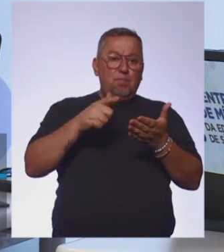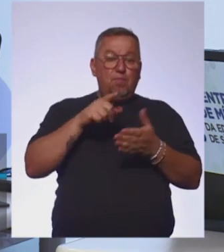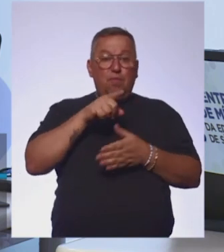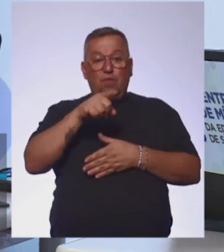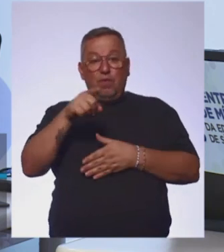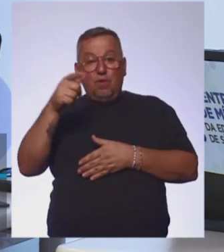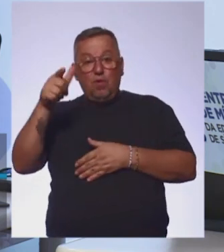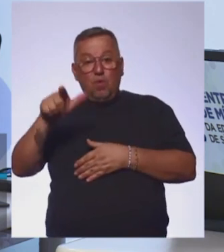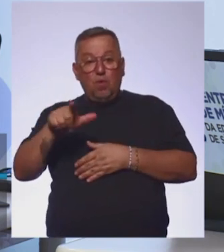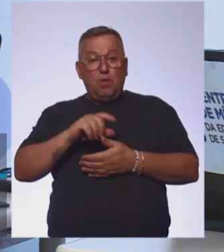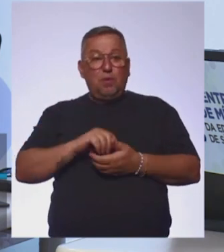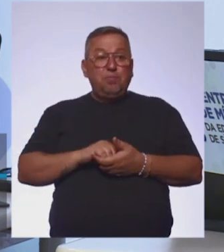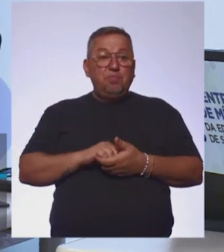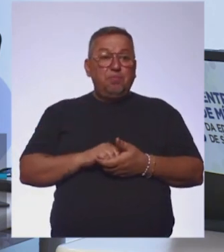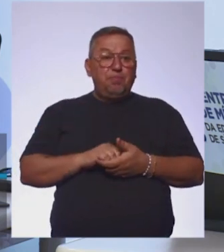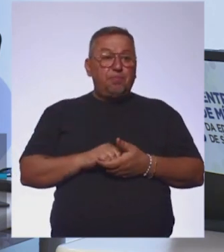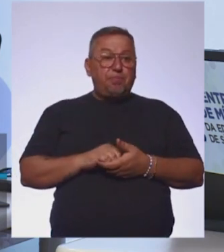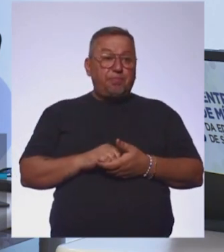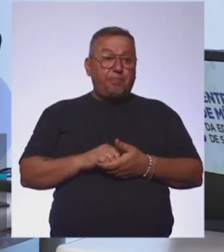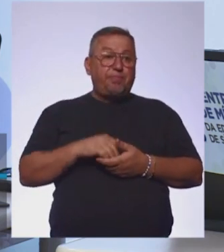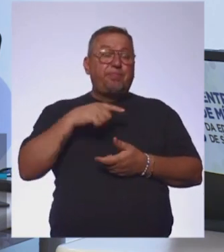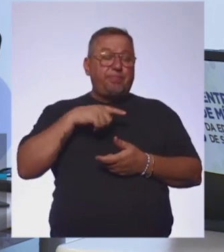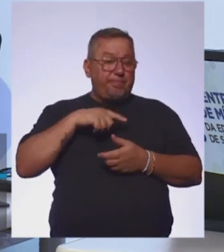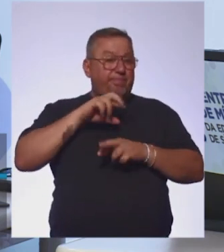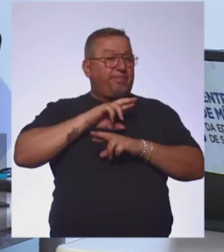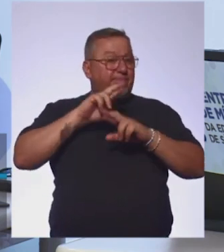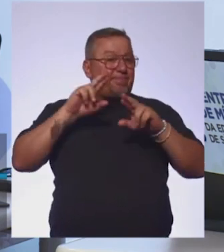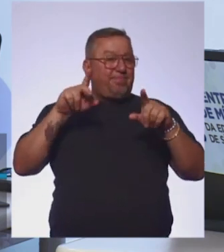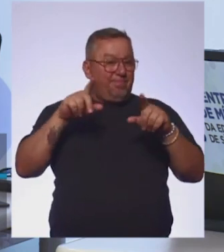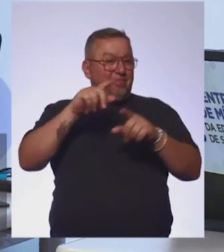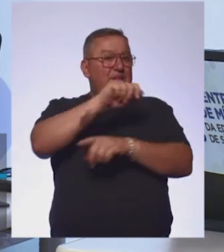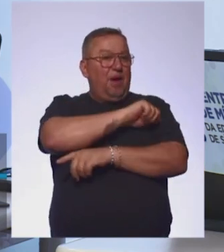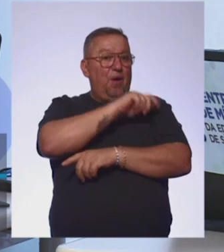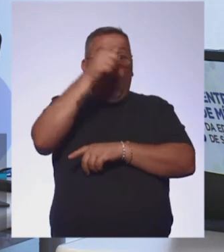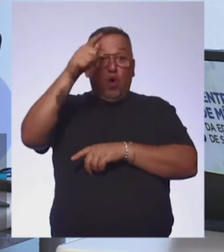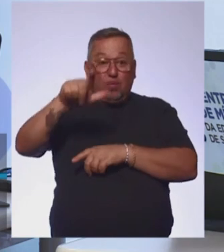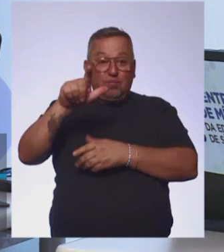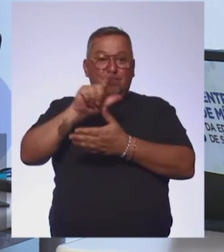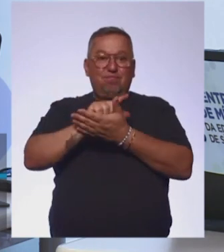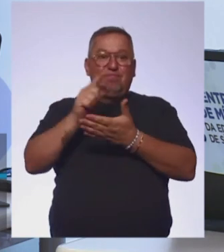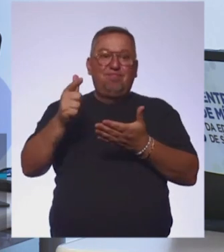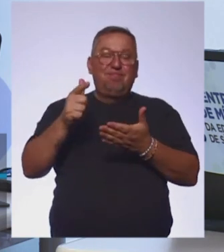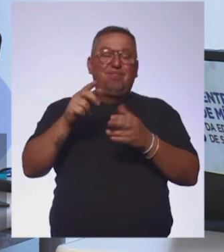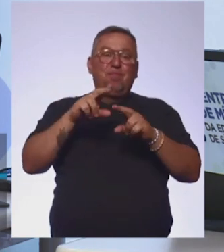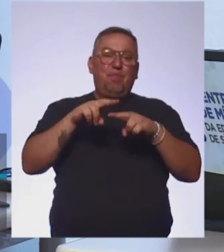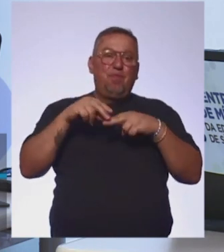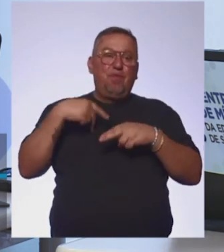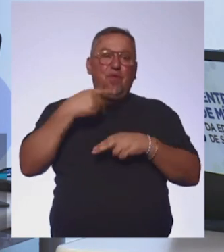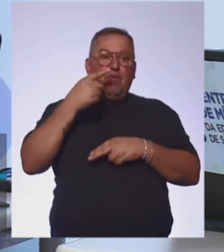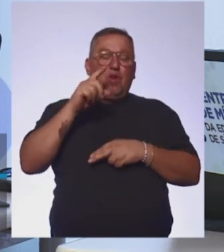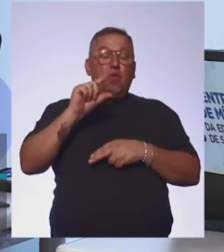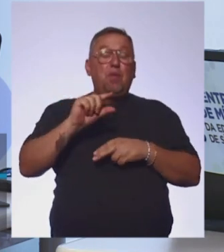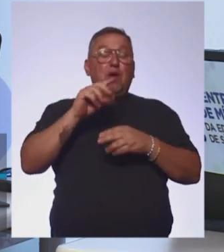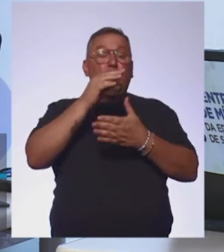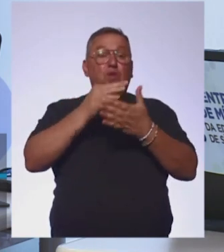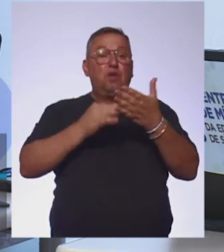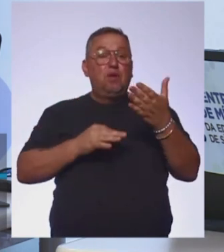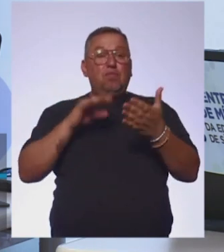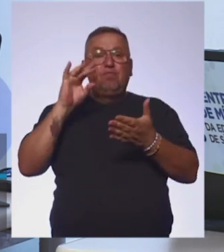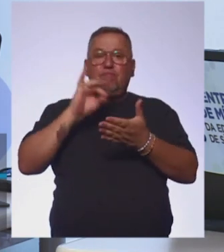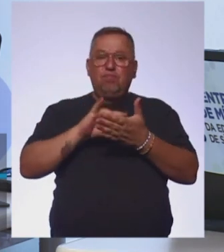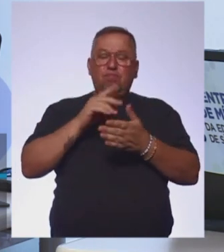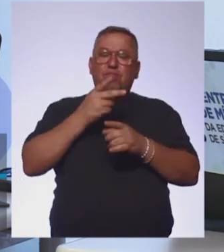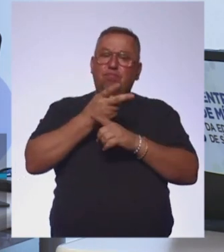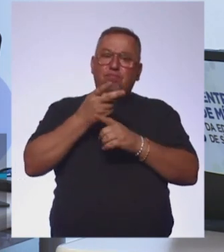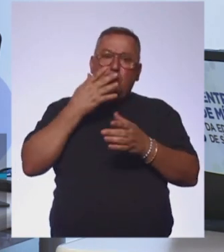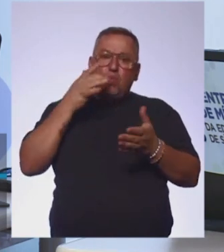para vocês receberem outra página, o impresso, e para o aluno é outra página. Por isso que a gente fala mais o texto, realmente, para vocês